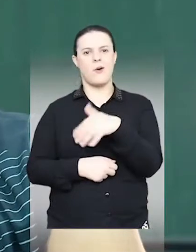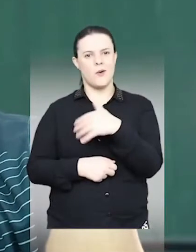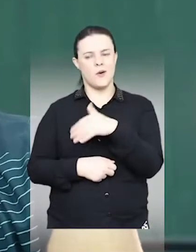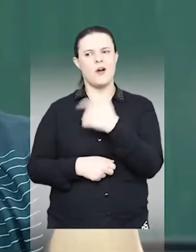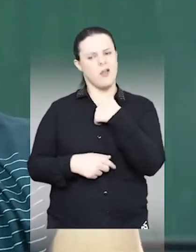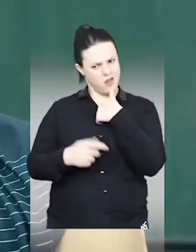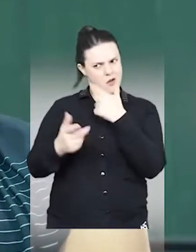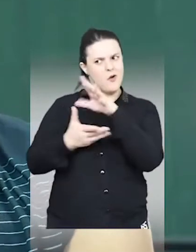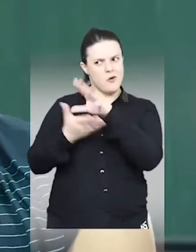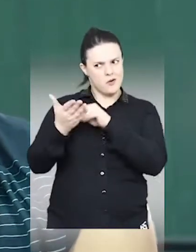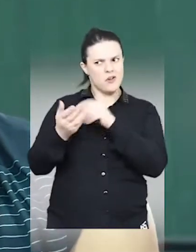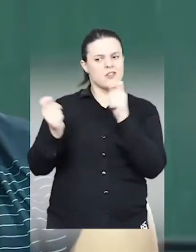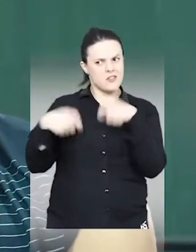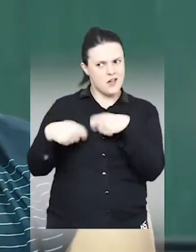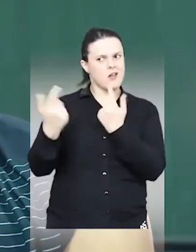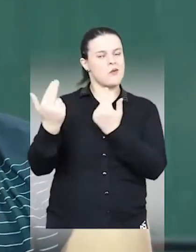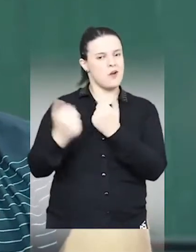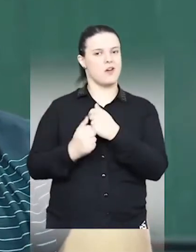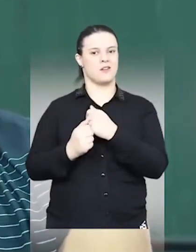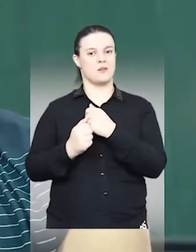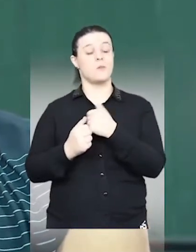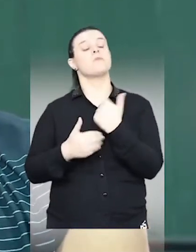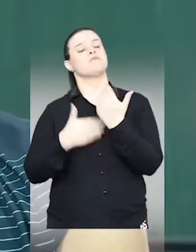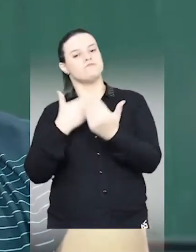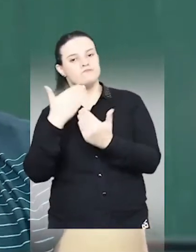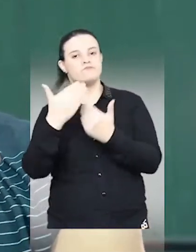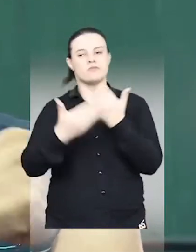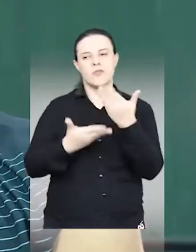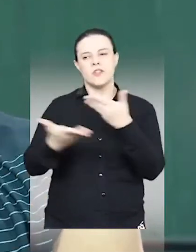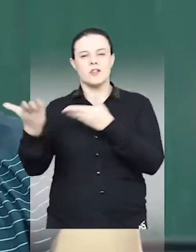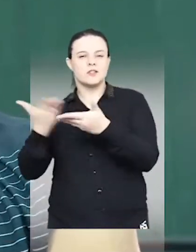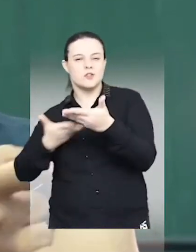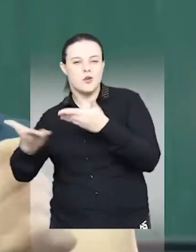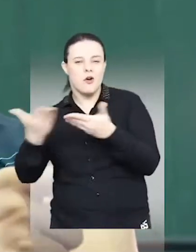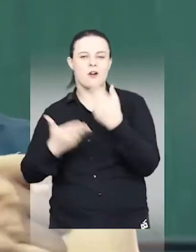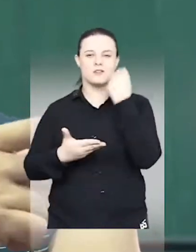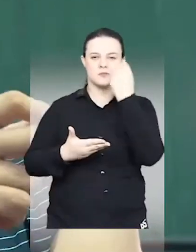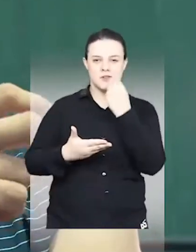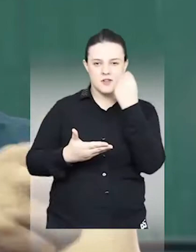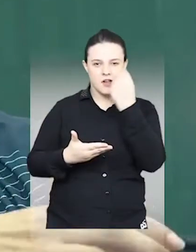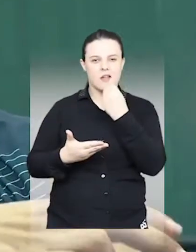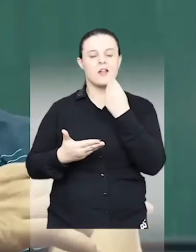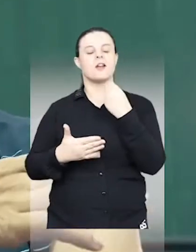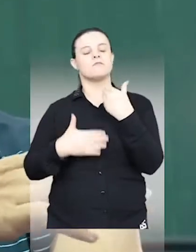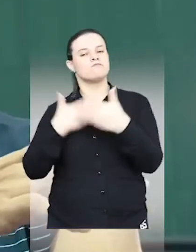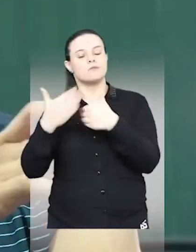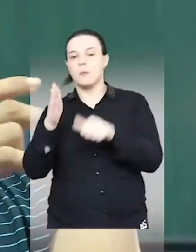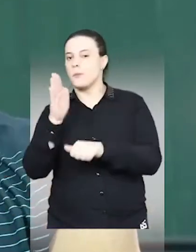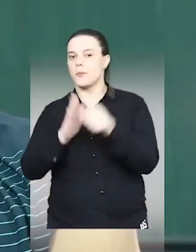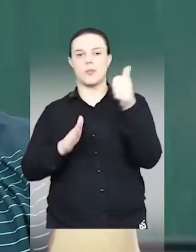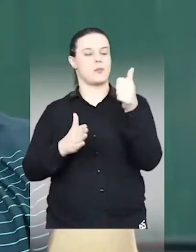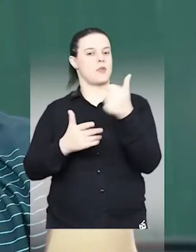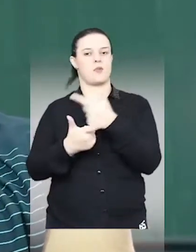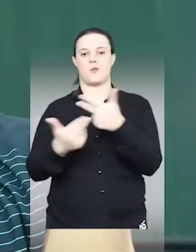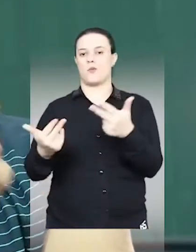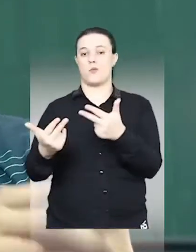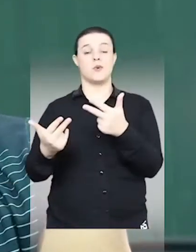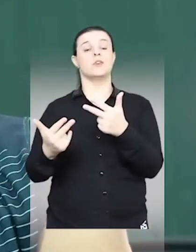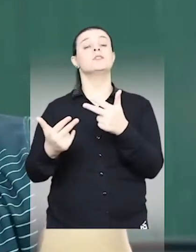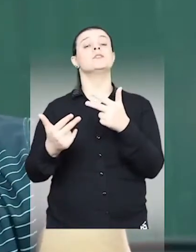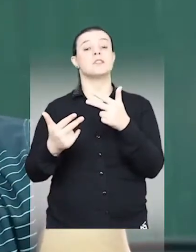isso, pô, então também consigo fazer. E aí essa troca de experiência acho que foi a primeira coisa